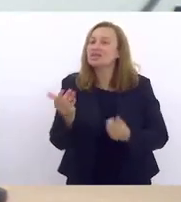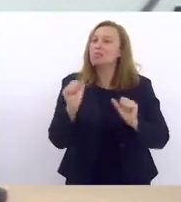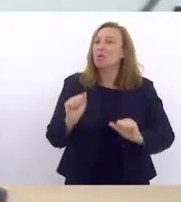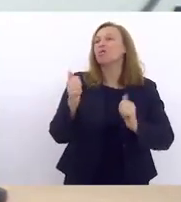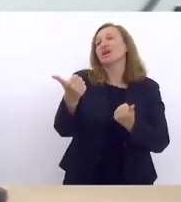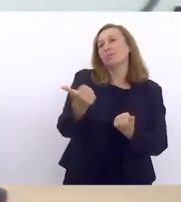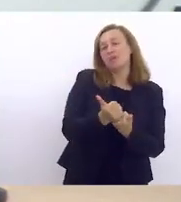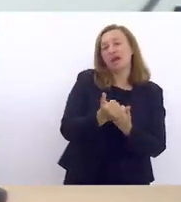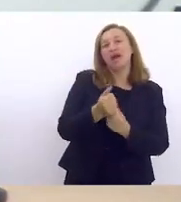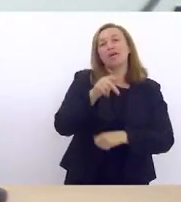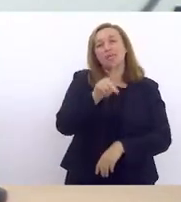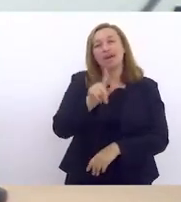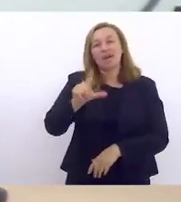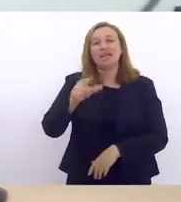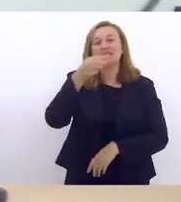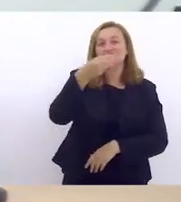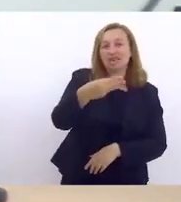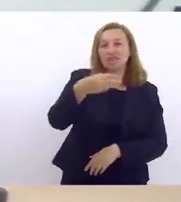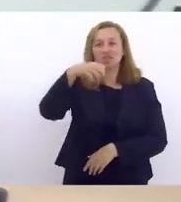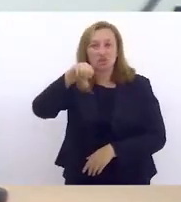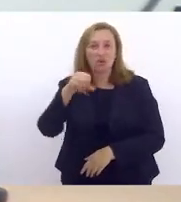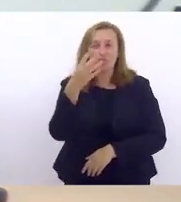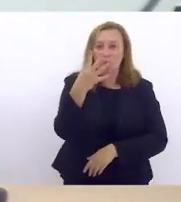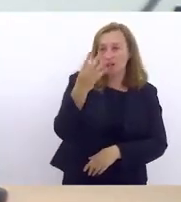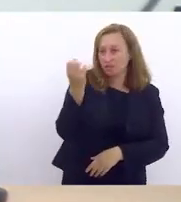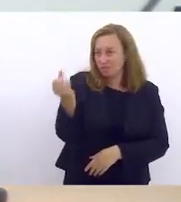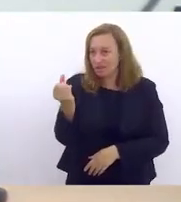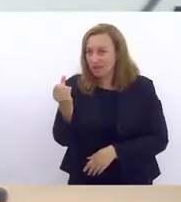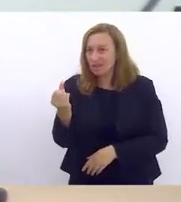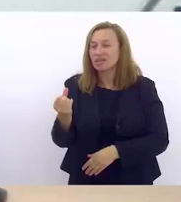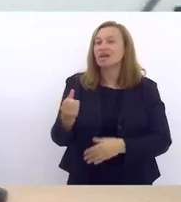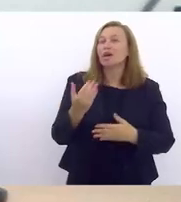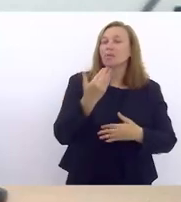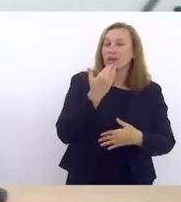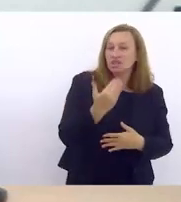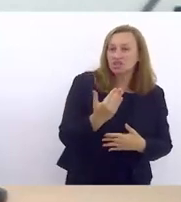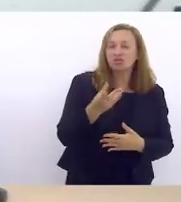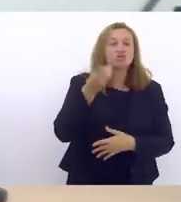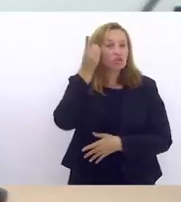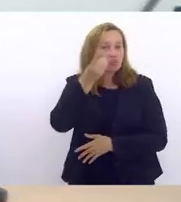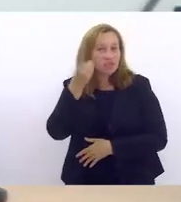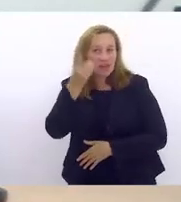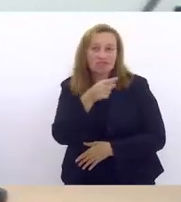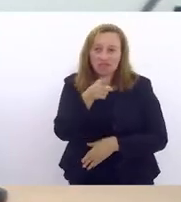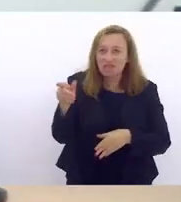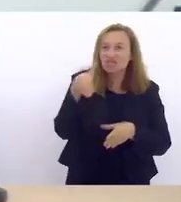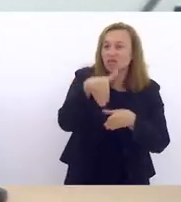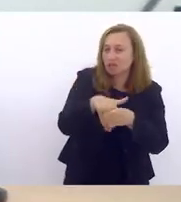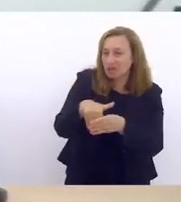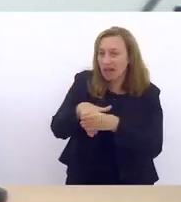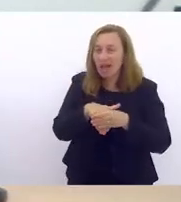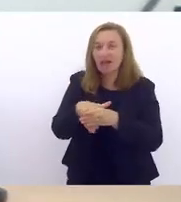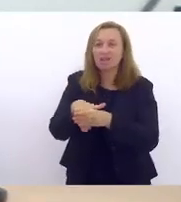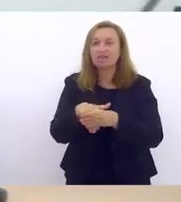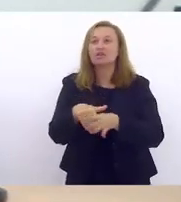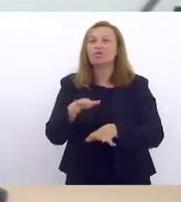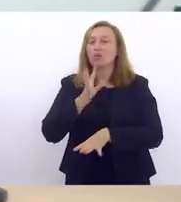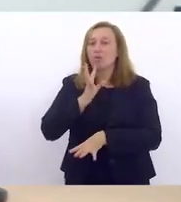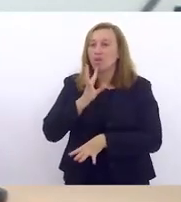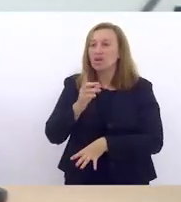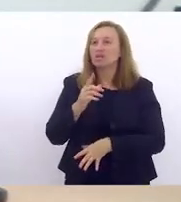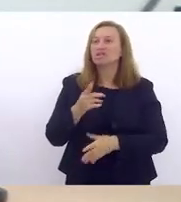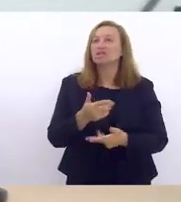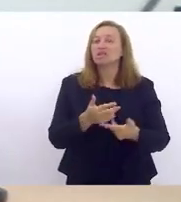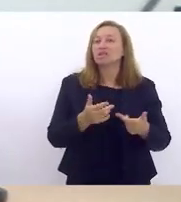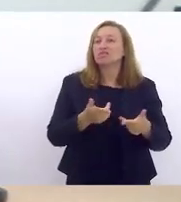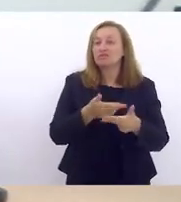o PL 3946, tanto entrando em contato com seus deputados, aqueles em que vocês votaram, aqueles em que vocês têm entrada. Ele está passando por uma série